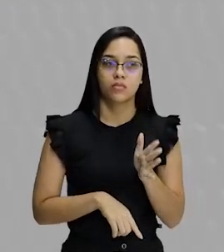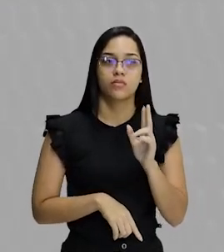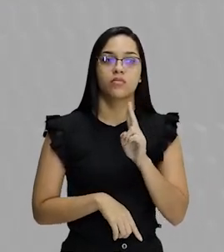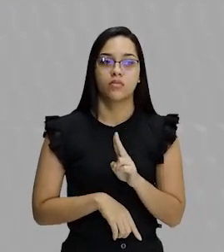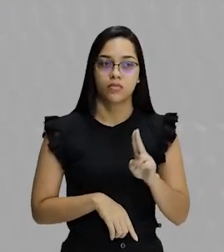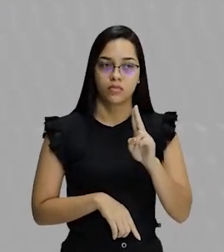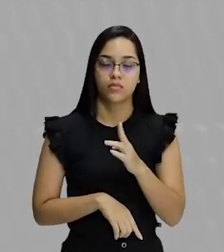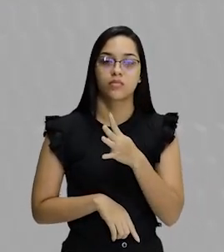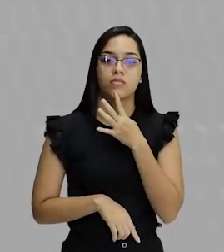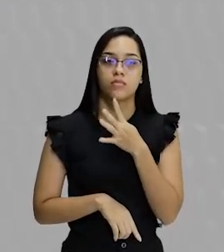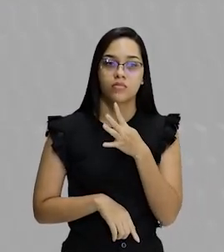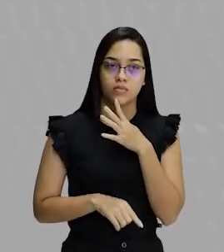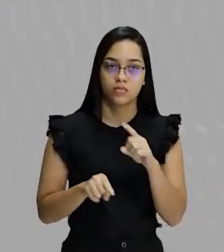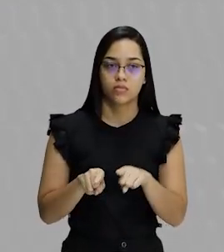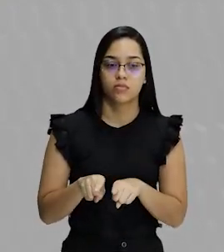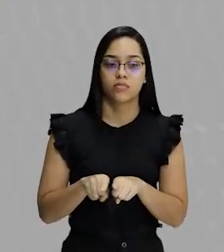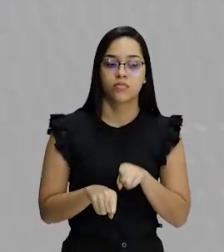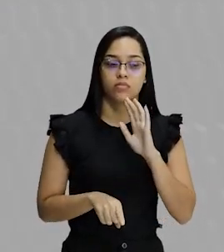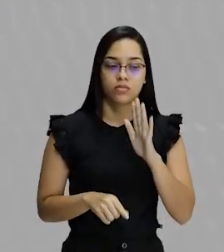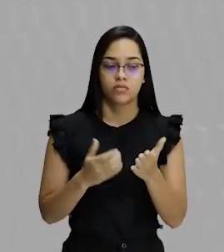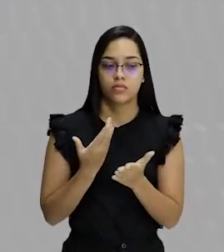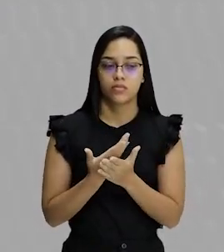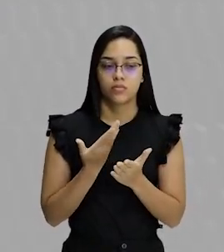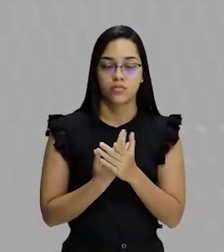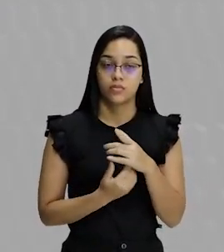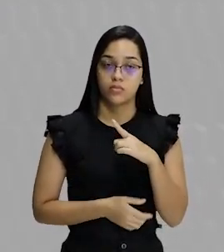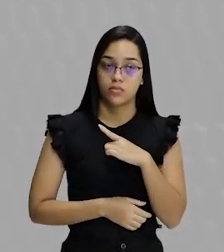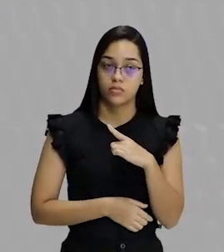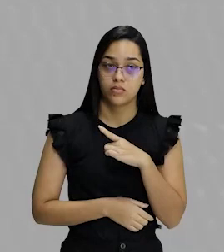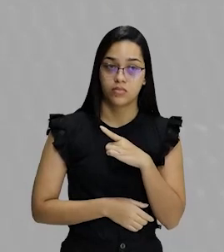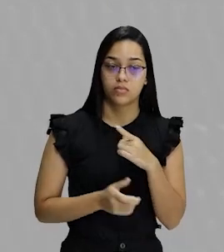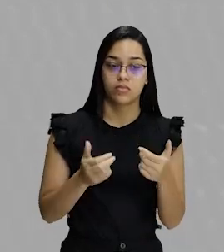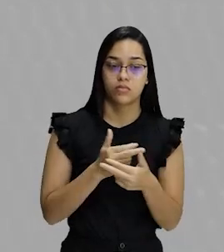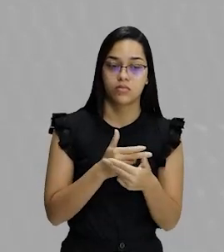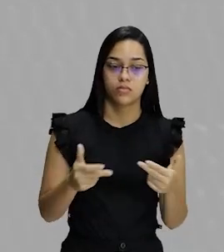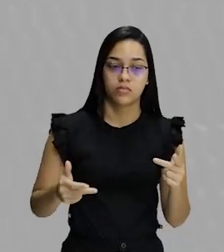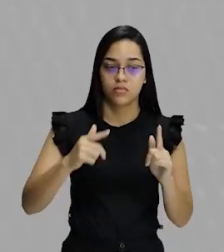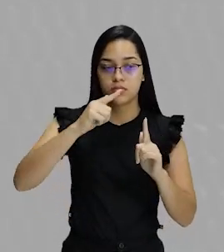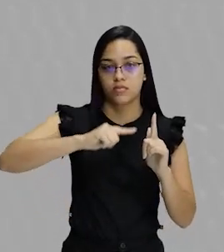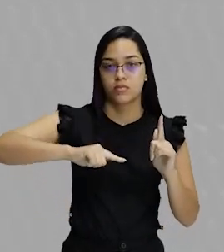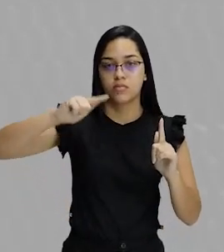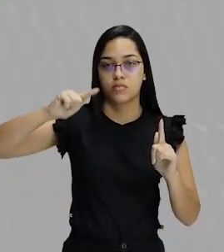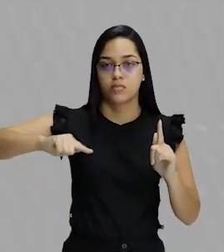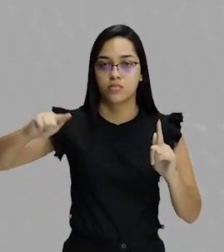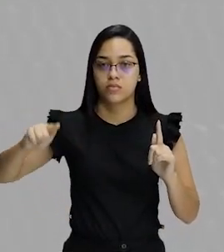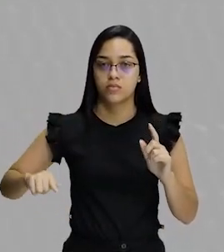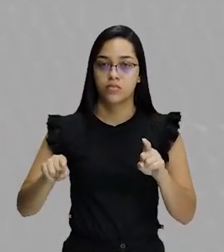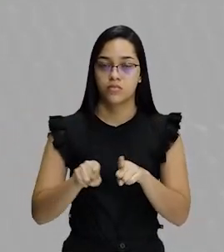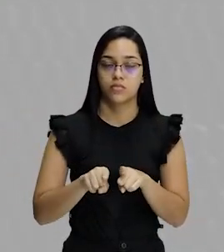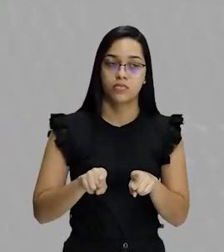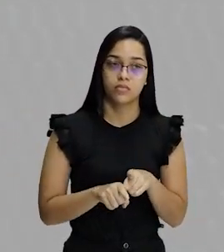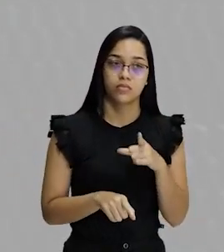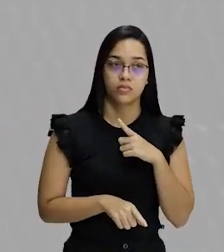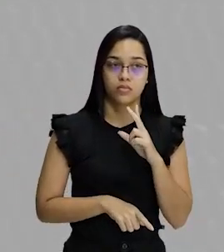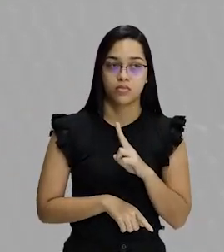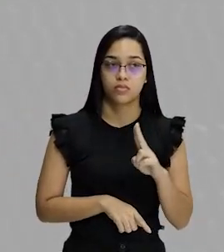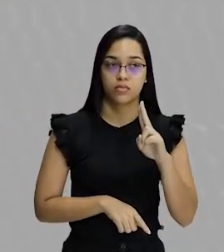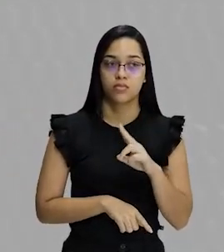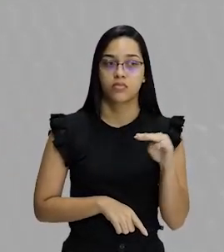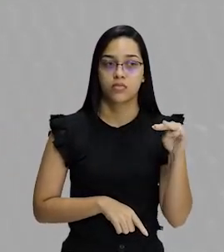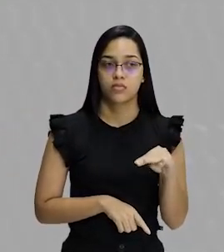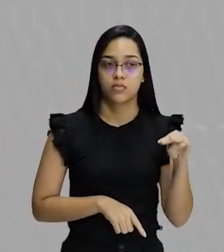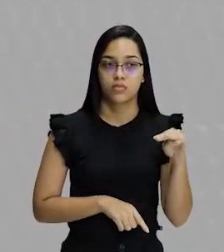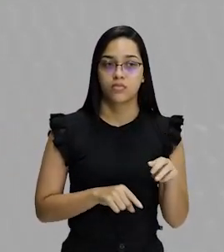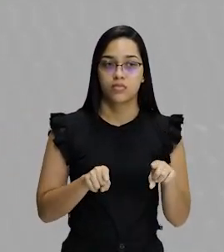vocês já conhecem, nós já estudamos quando falamos de função, né, fizemos gráfico de função, é um instrumento bastante utilizado na